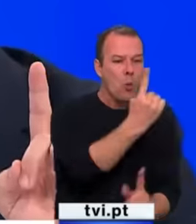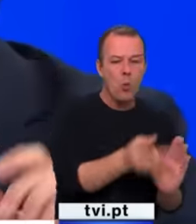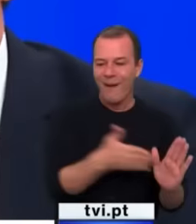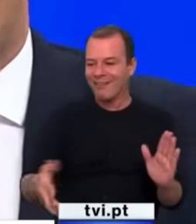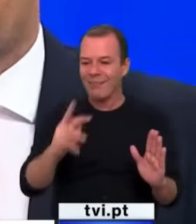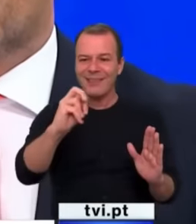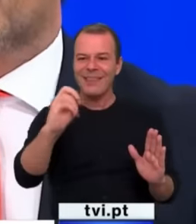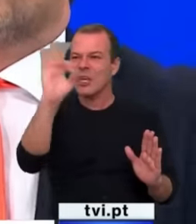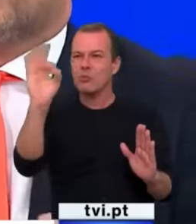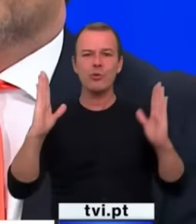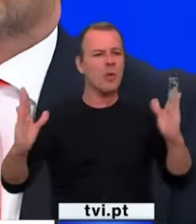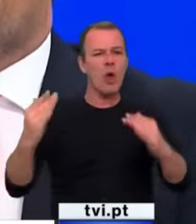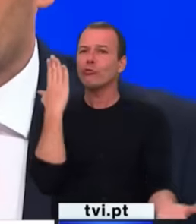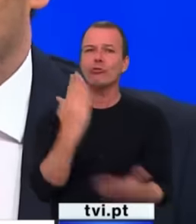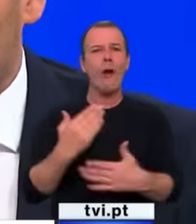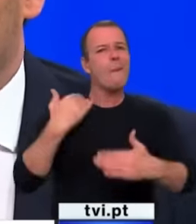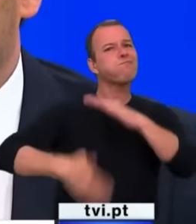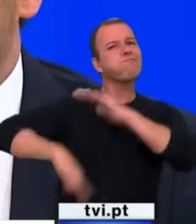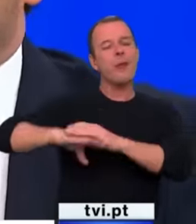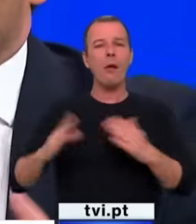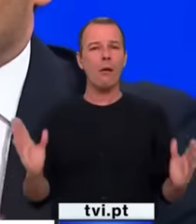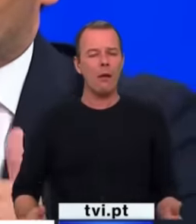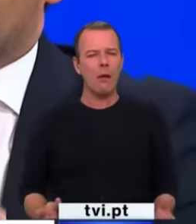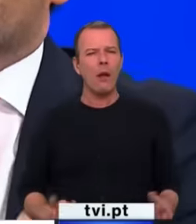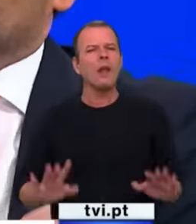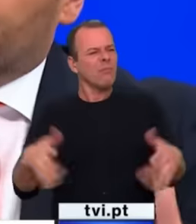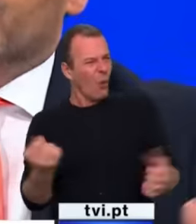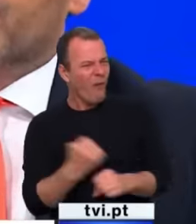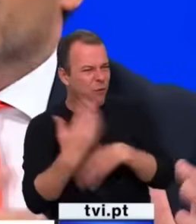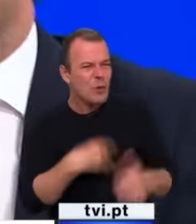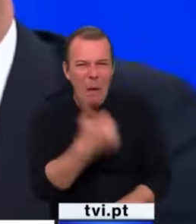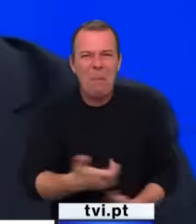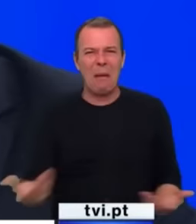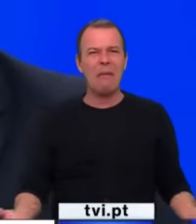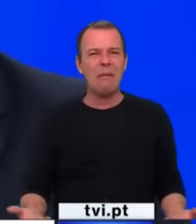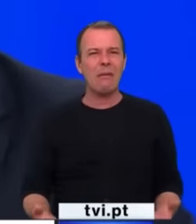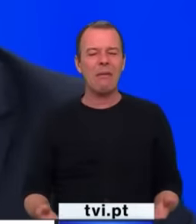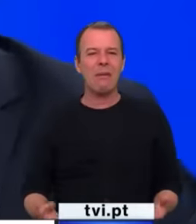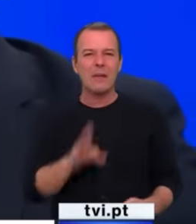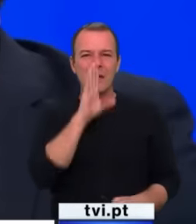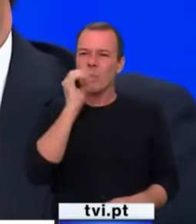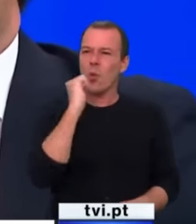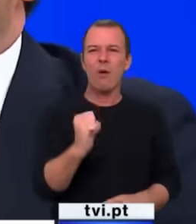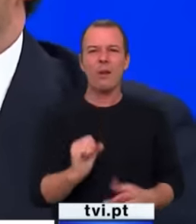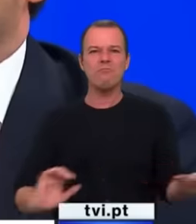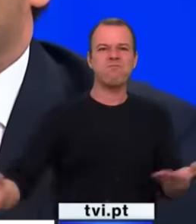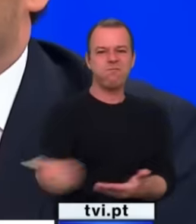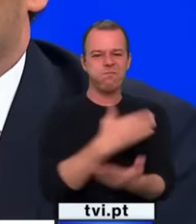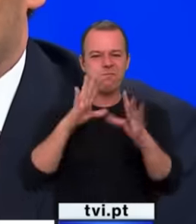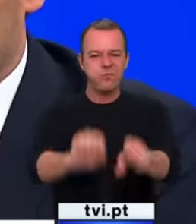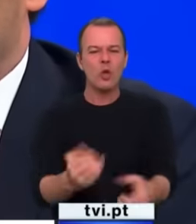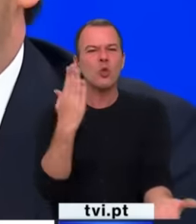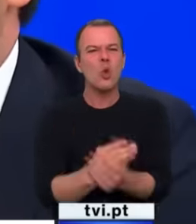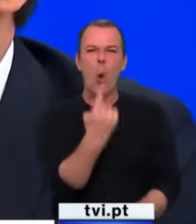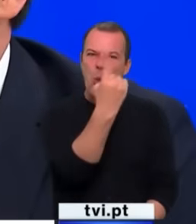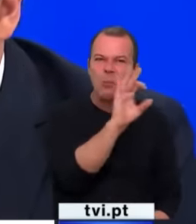3%. Eu pergunto ao Pedro Nuno Santos se um regime pode estar a funcionar bem quando vai buscar o produto do crime 1 a 3%. É evidente que não. E, portanto, mas Pedro Nuno Santos...